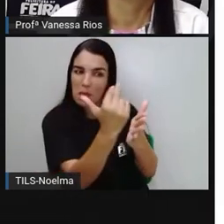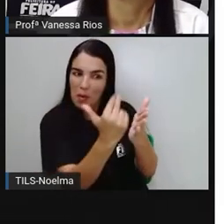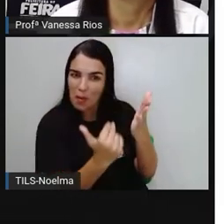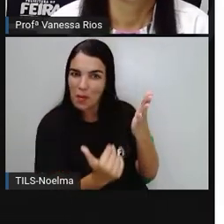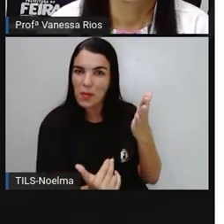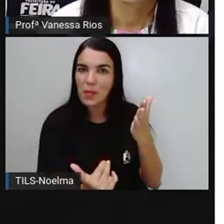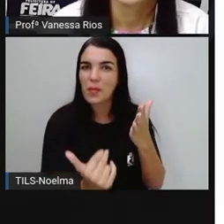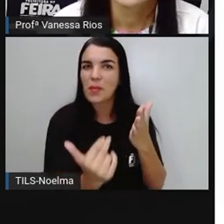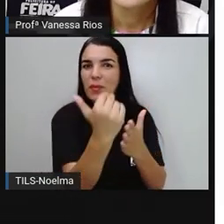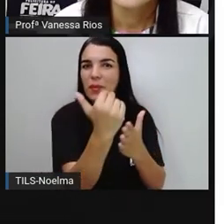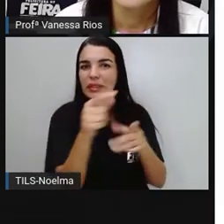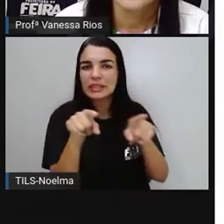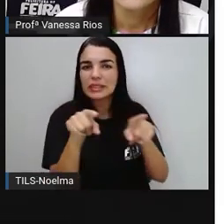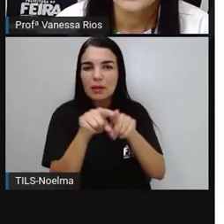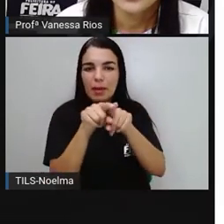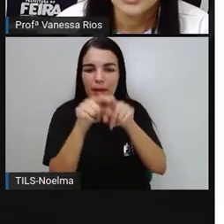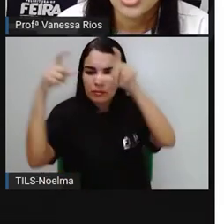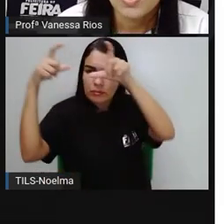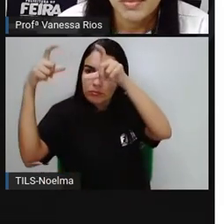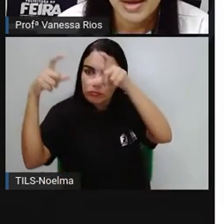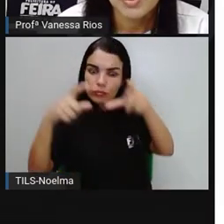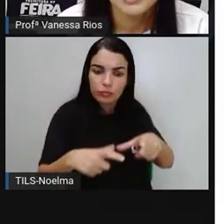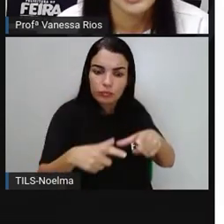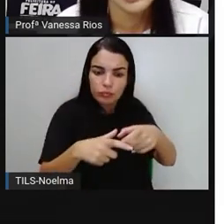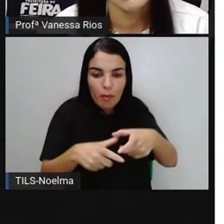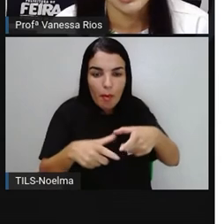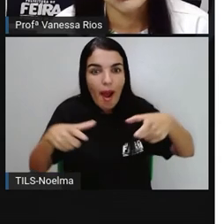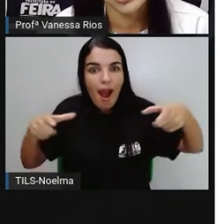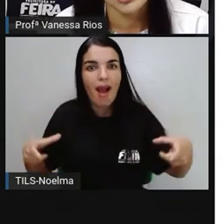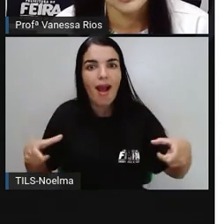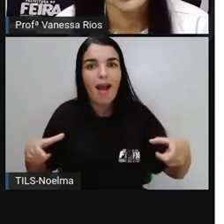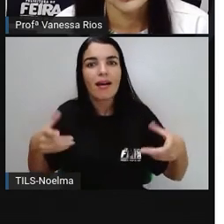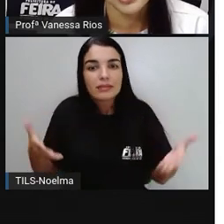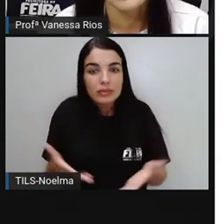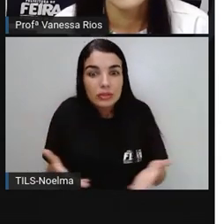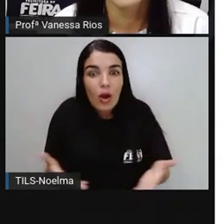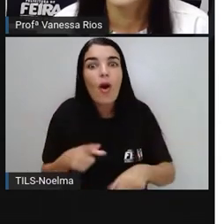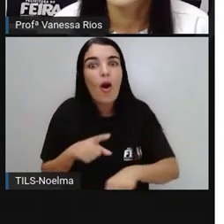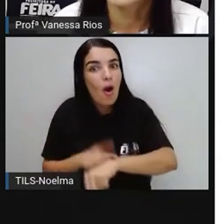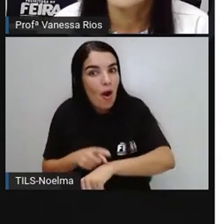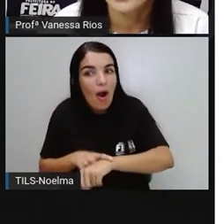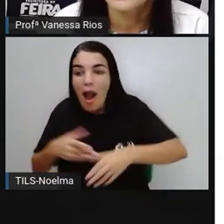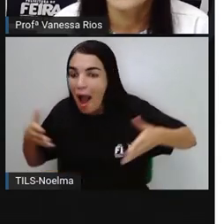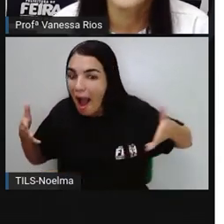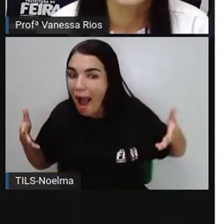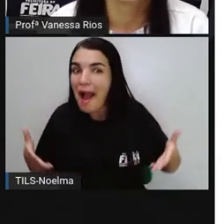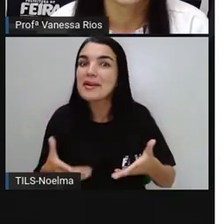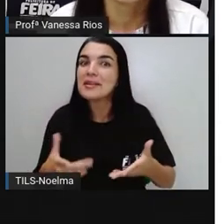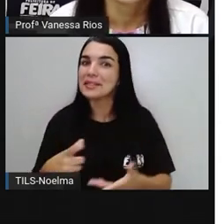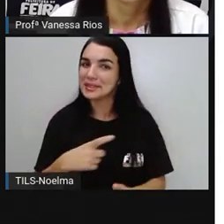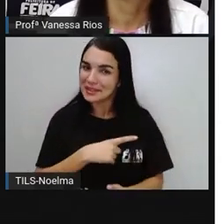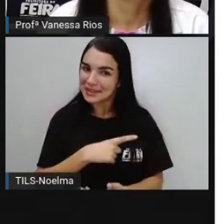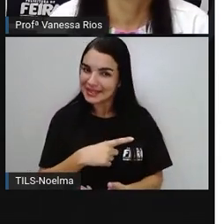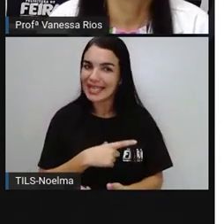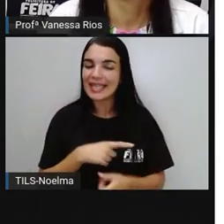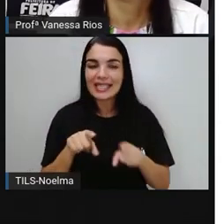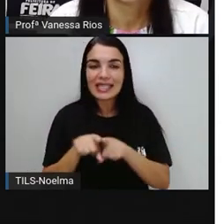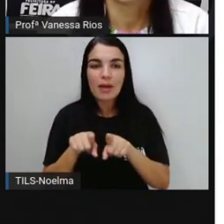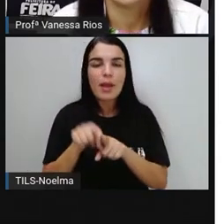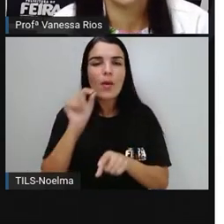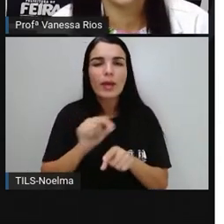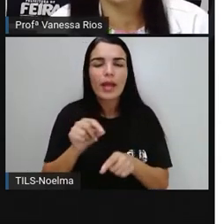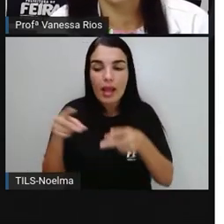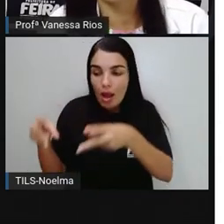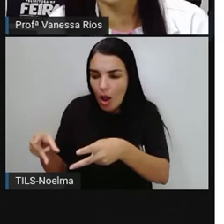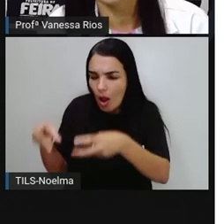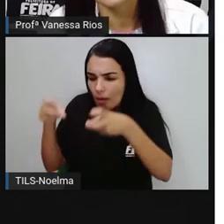novas projeções e produções de mapas até os dias atuais. Inclusive aí observar o próprio planeta,